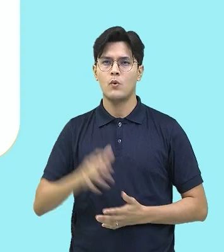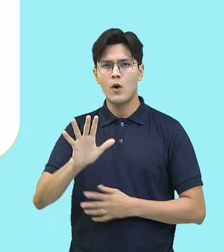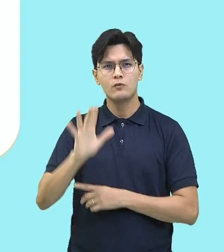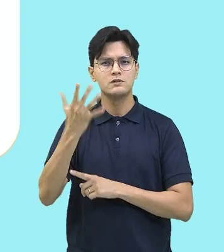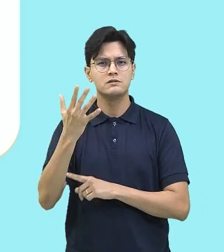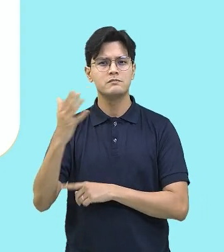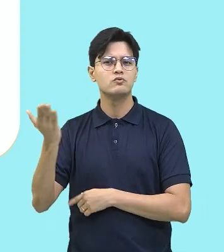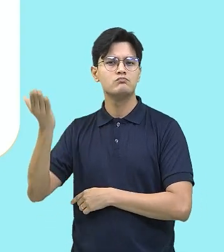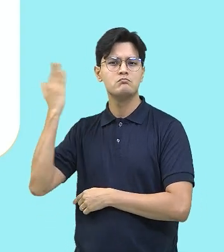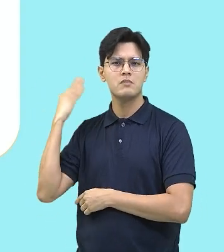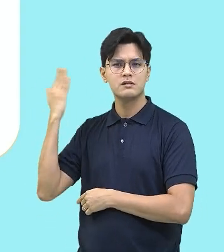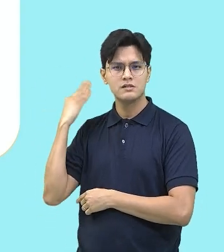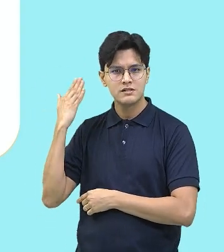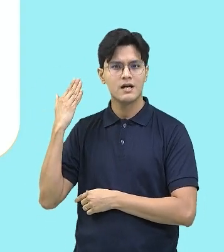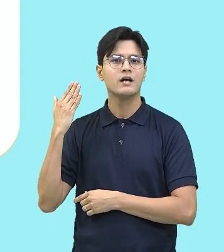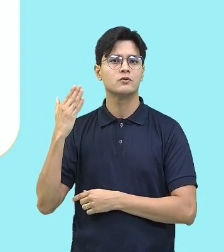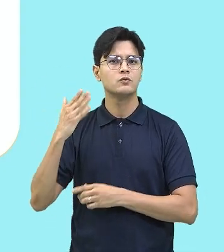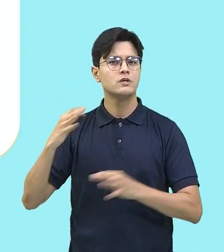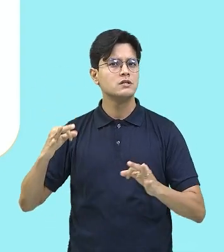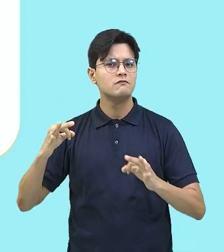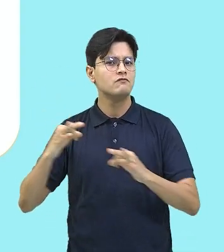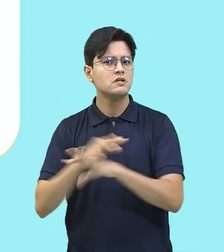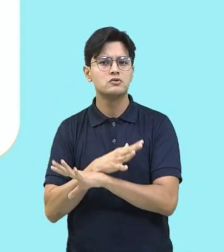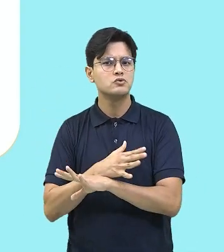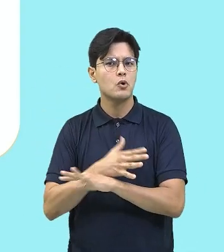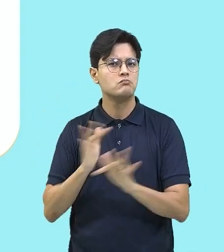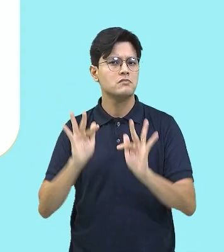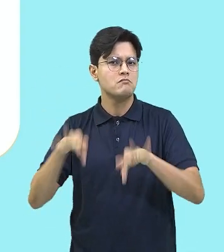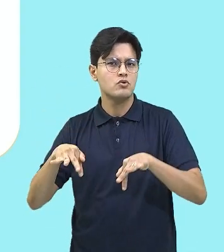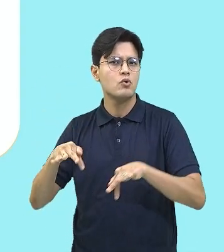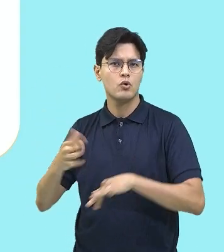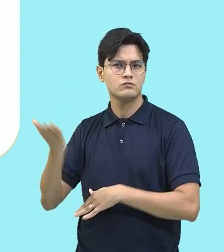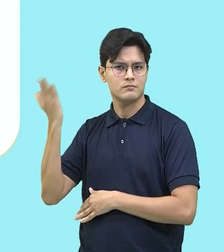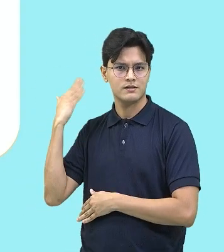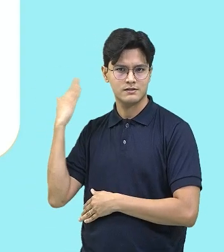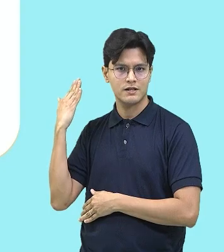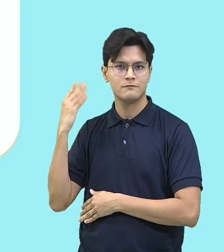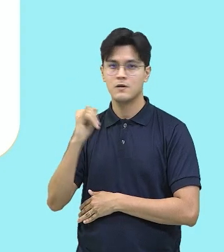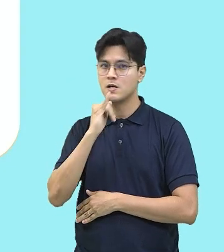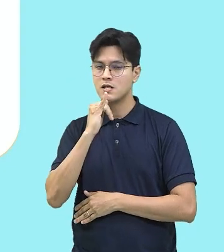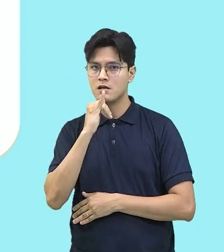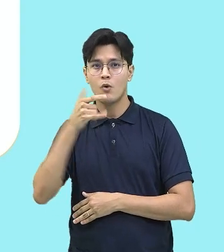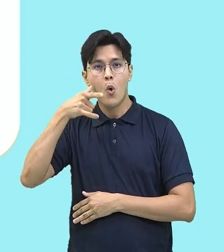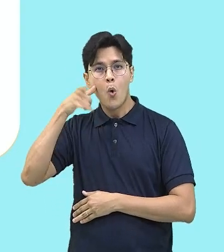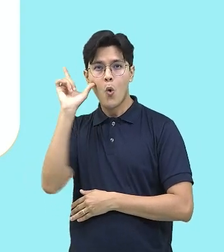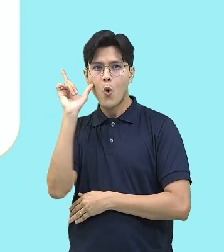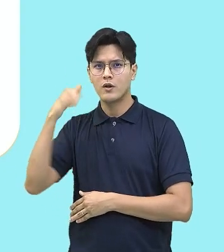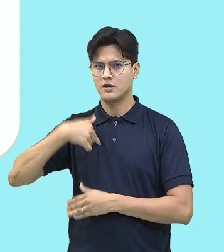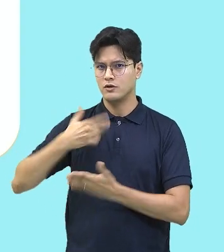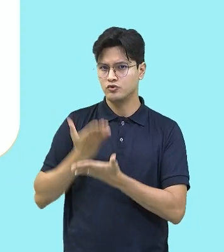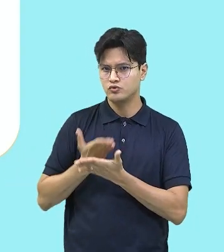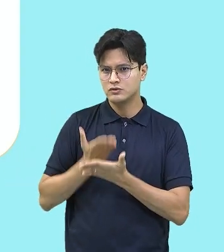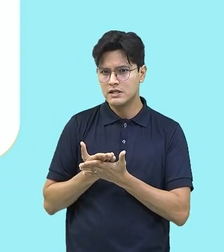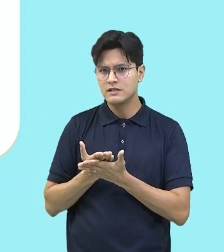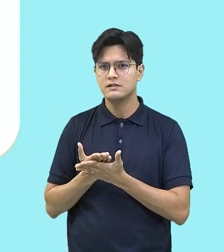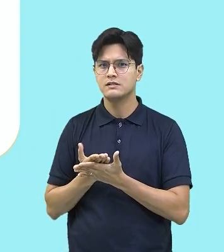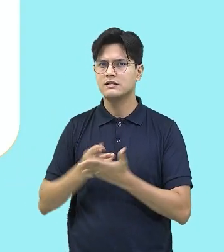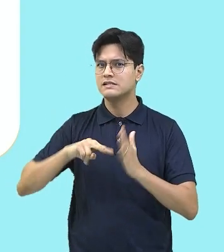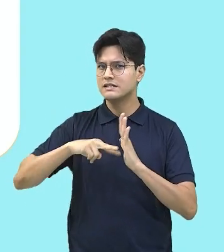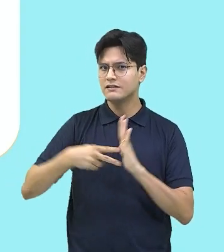passado e finalizou lá, por exemplo, eu estudei ontem, né? Eu não estou continuando estudando hoje, é uma ação